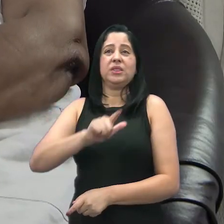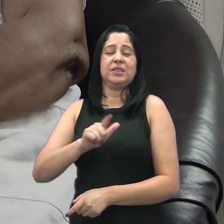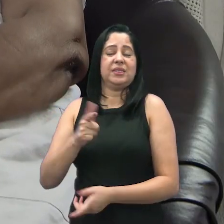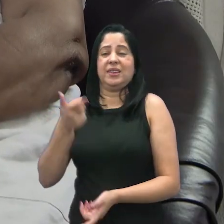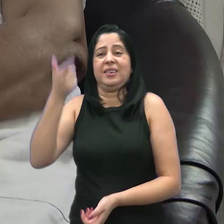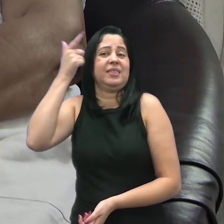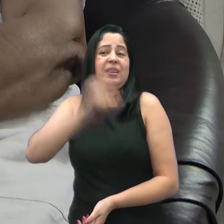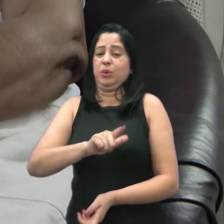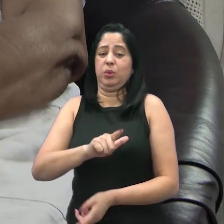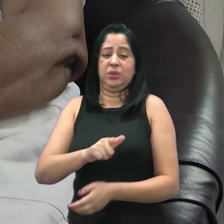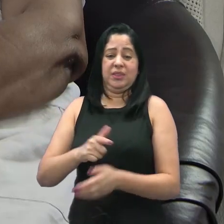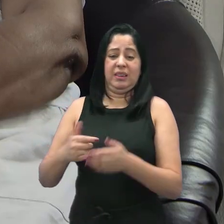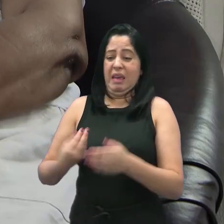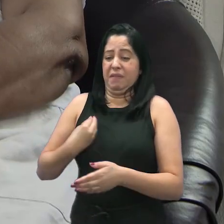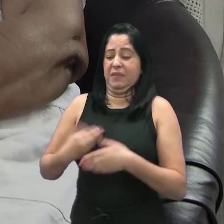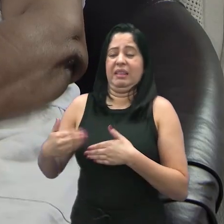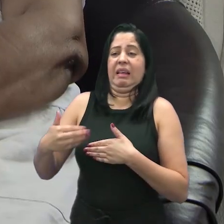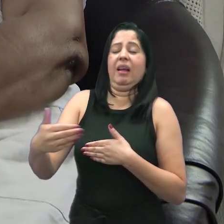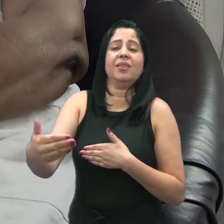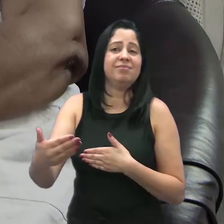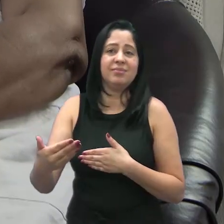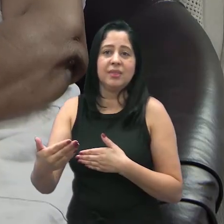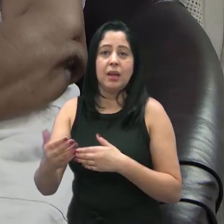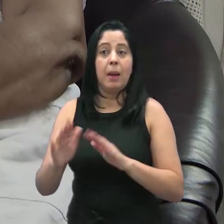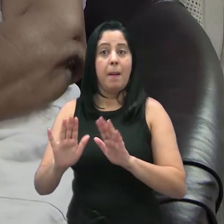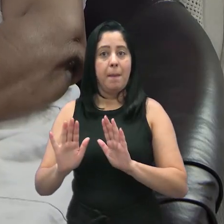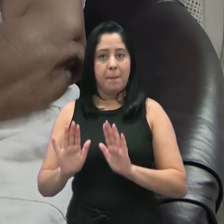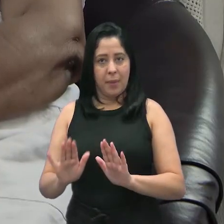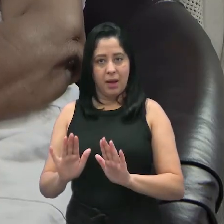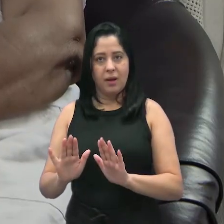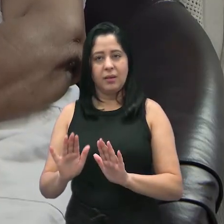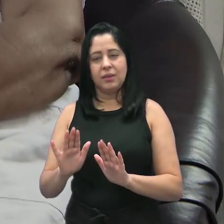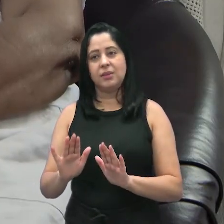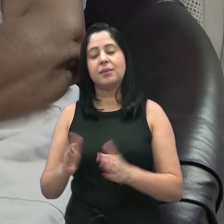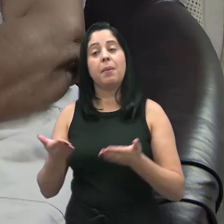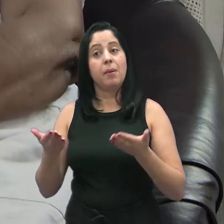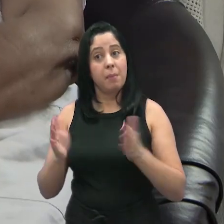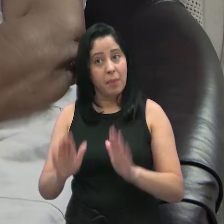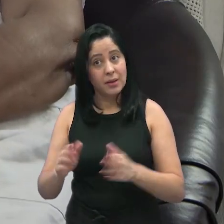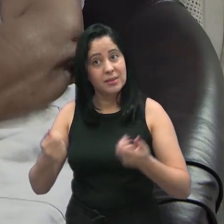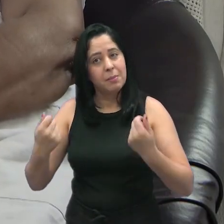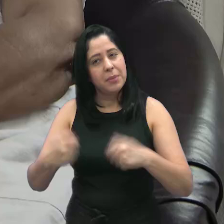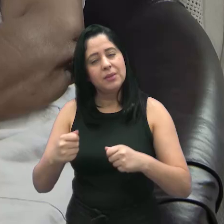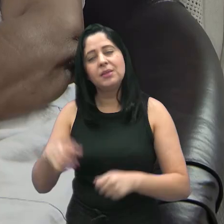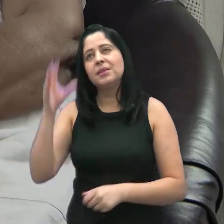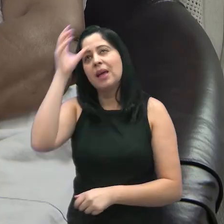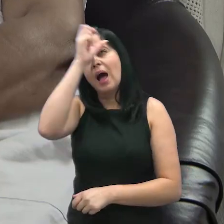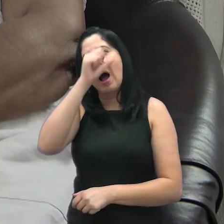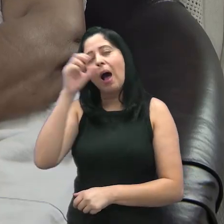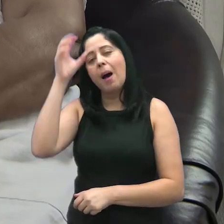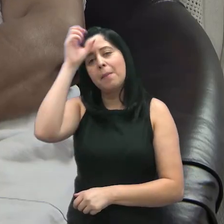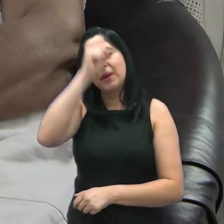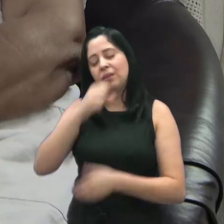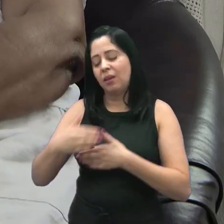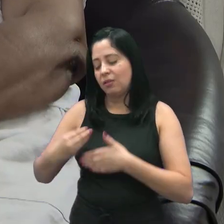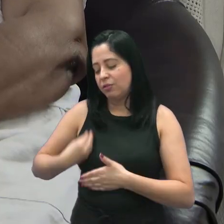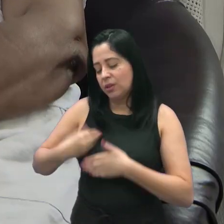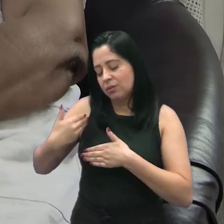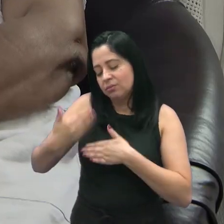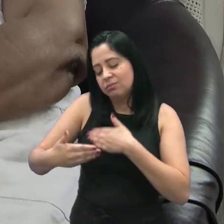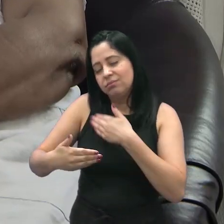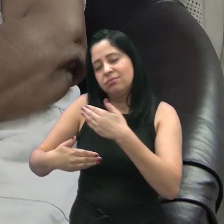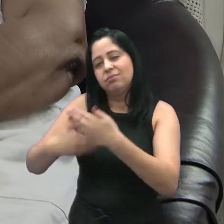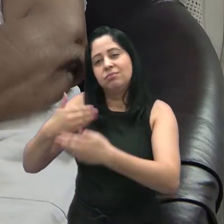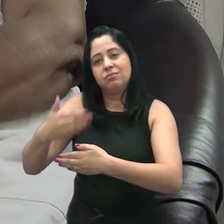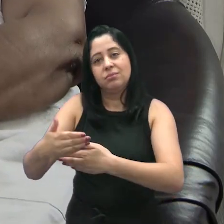muito difícil. Então, como o luto nós temos que aprender a passar por ele, eu vim para cá, onde